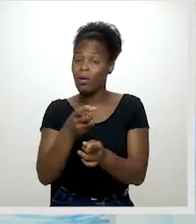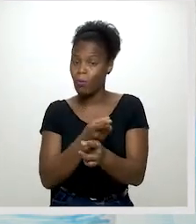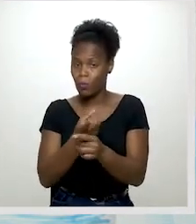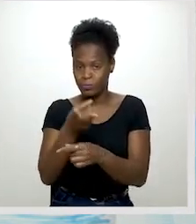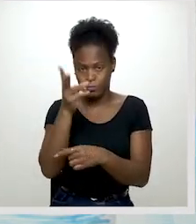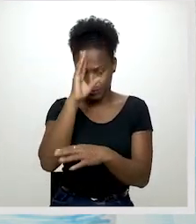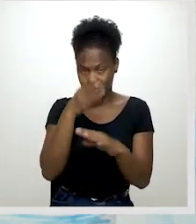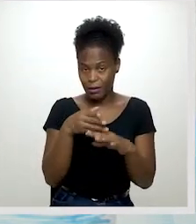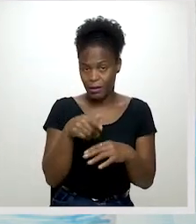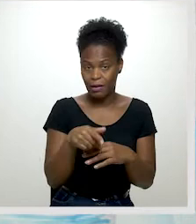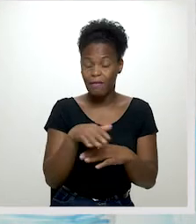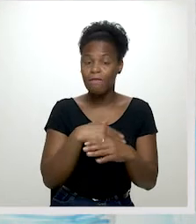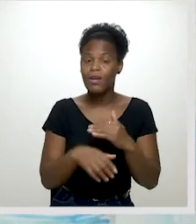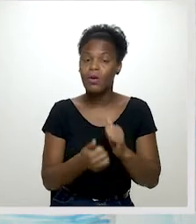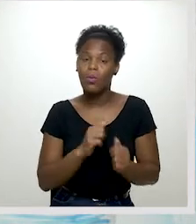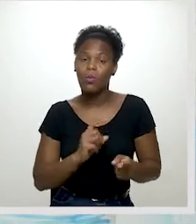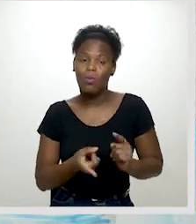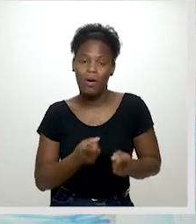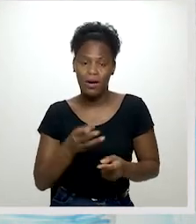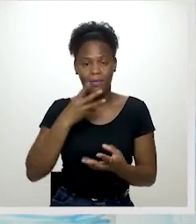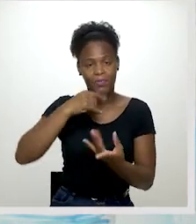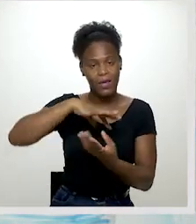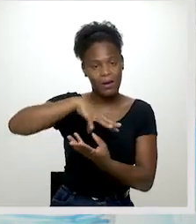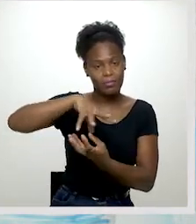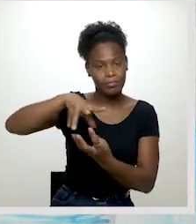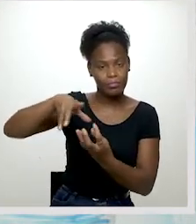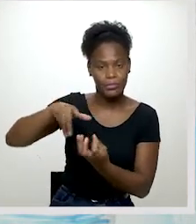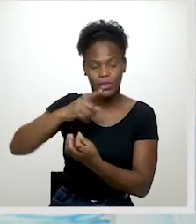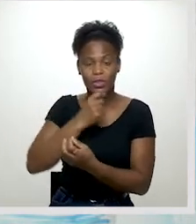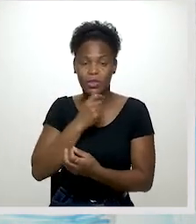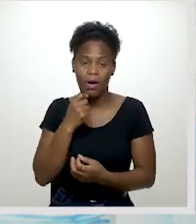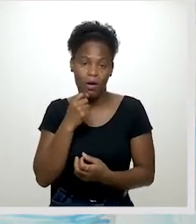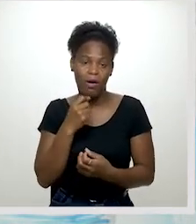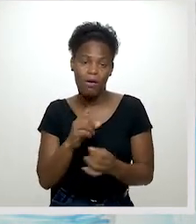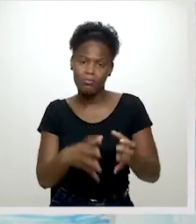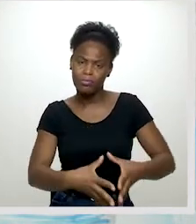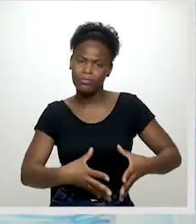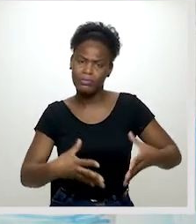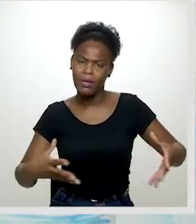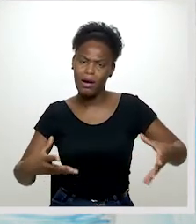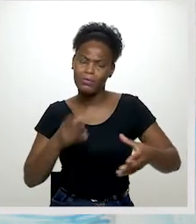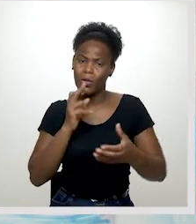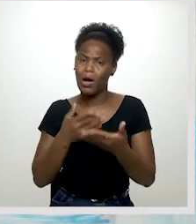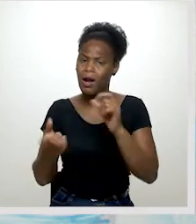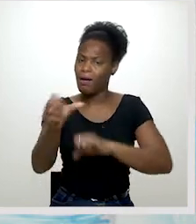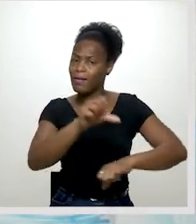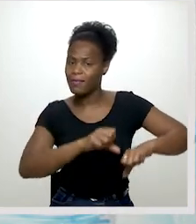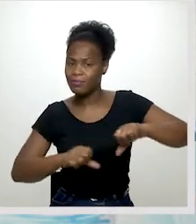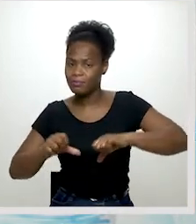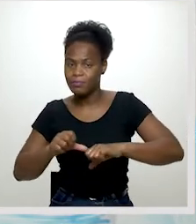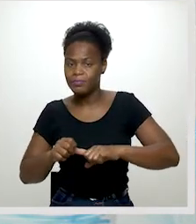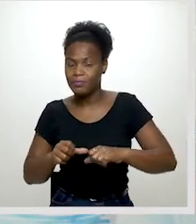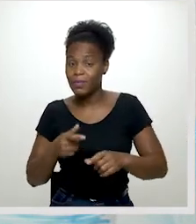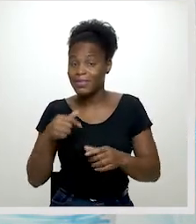fez com que a Terra sofresse uma enorme reação química no seu